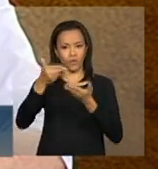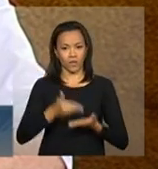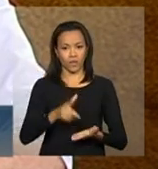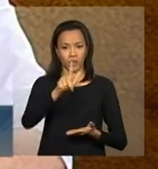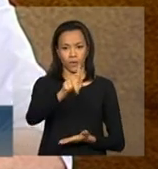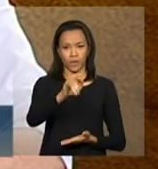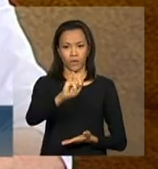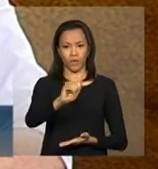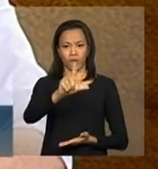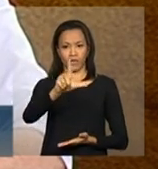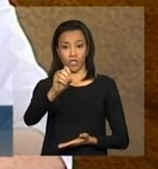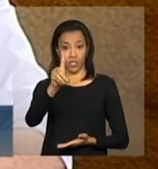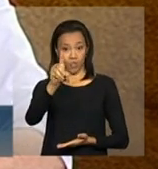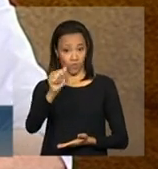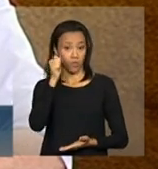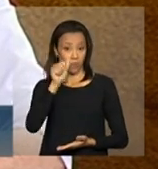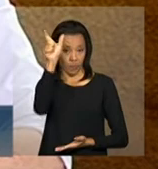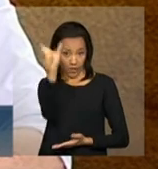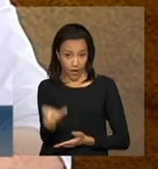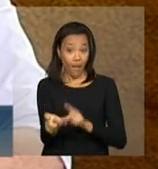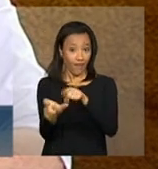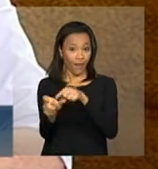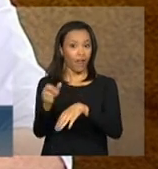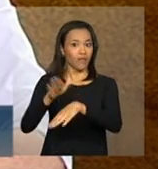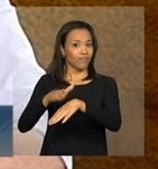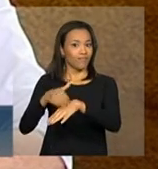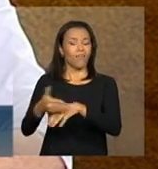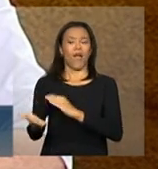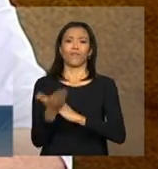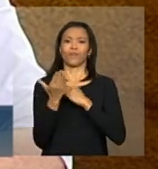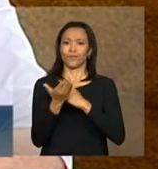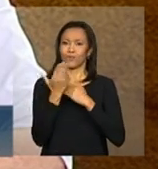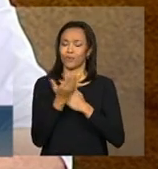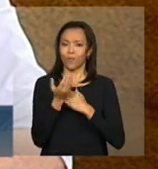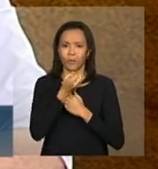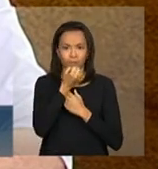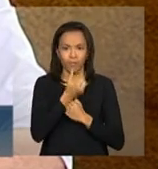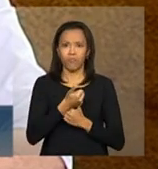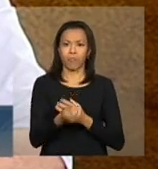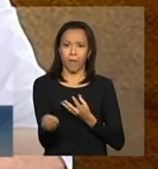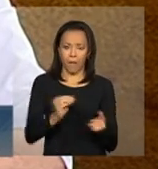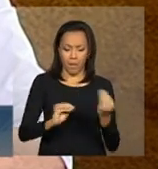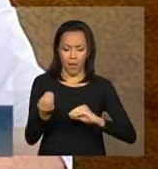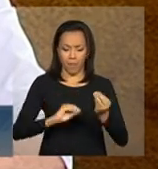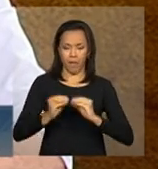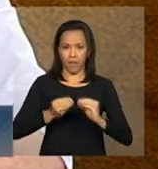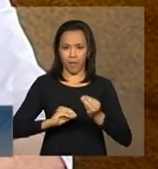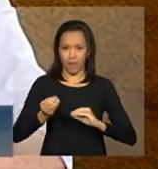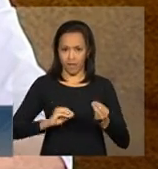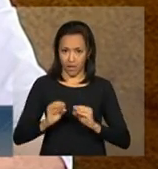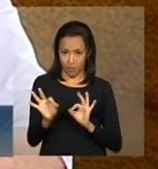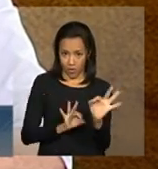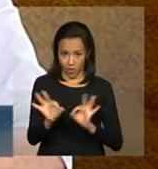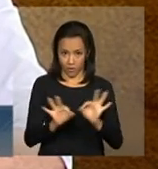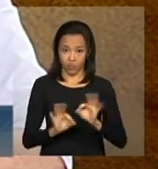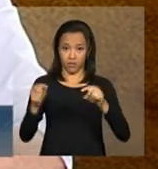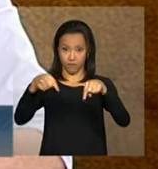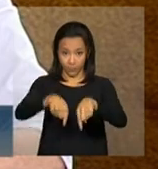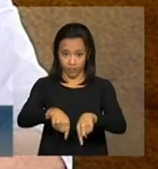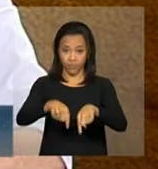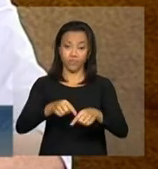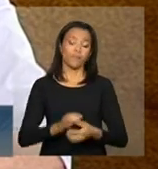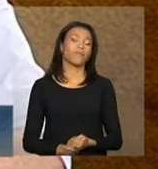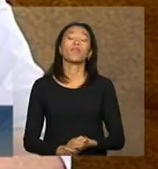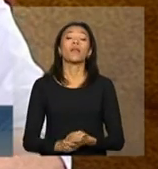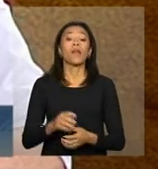a Gilda foi realmente uma das pessoas que colaborou muito no processo da construção desse módulo, a Gilda da Cefêmea.